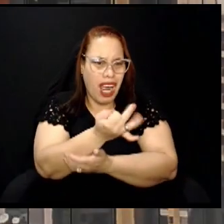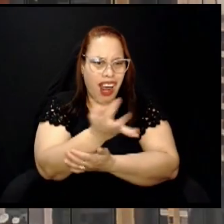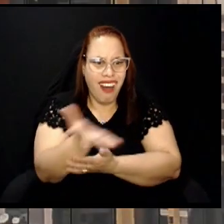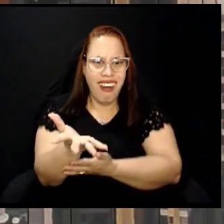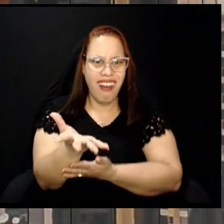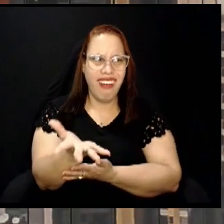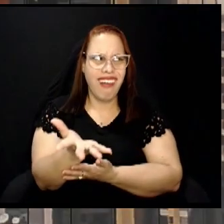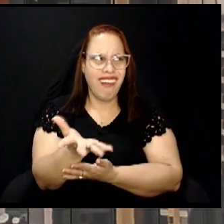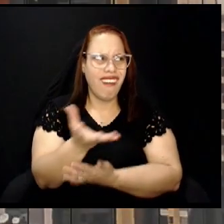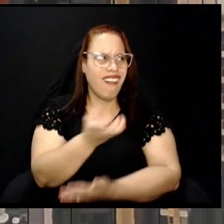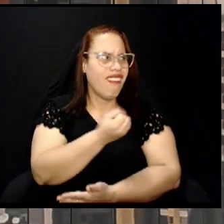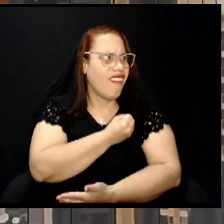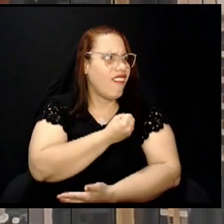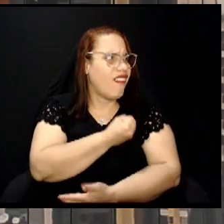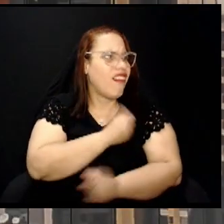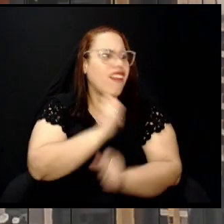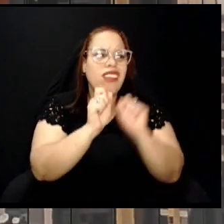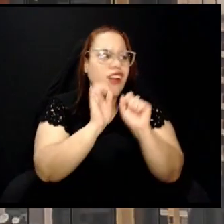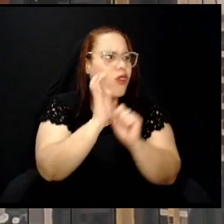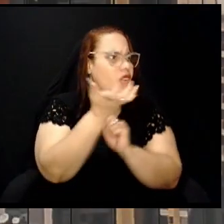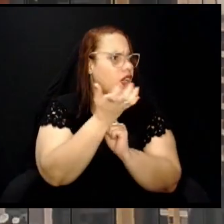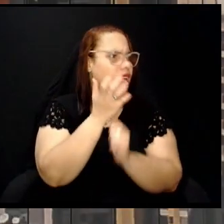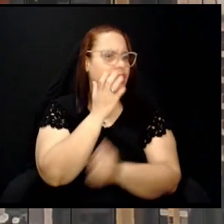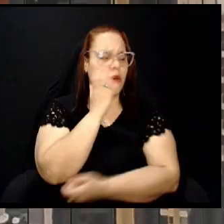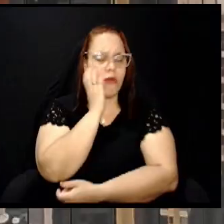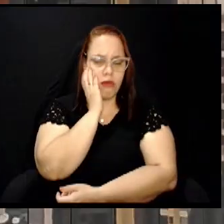de pinguins, o que será que está acontecendo?